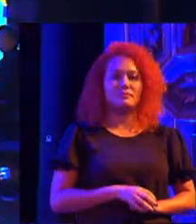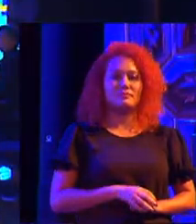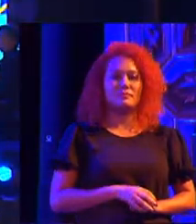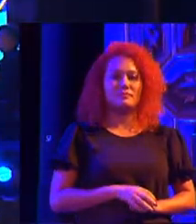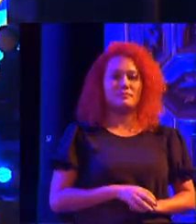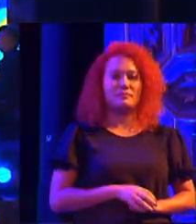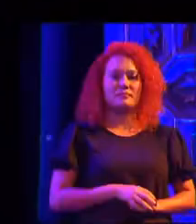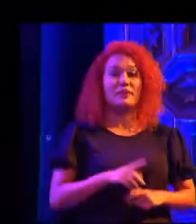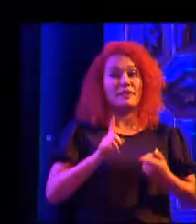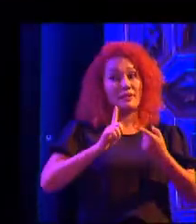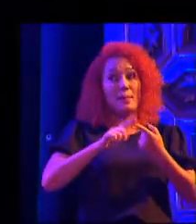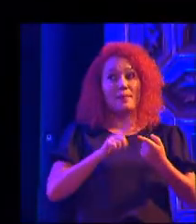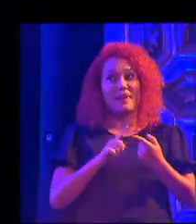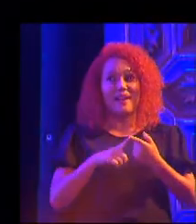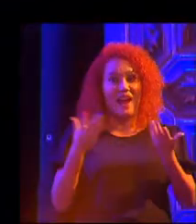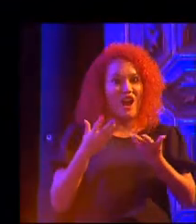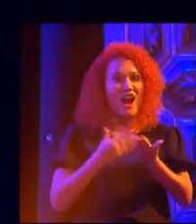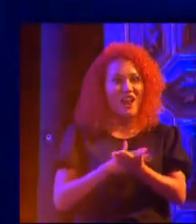Enquanto isso, vamos puxar outra...